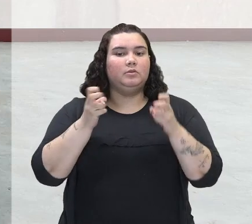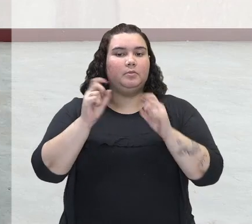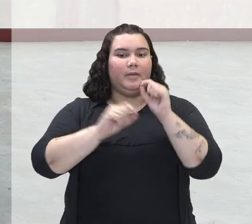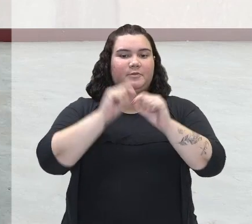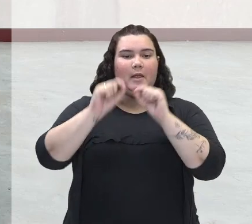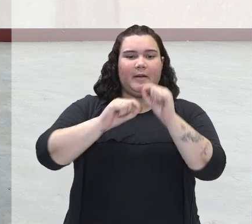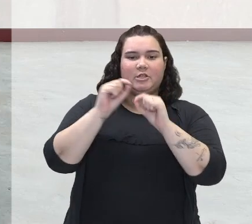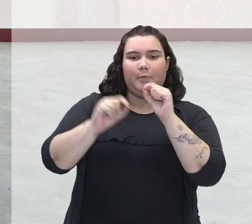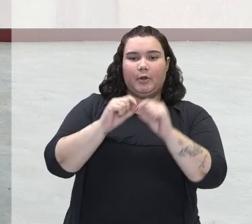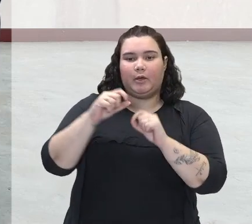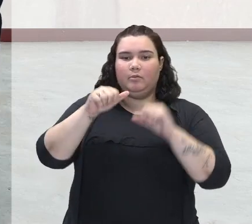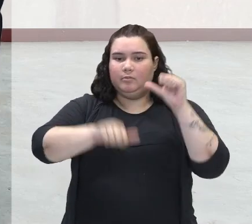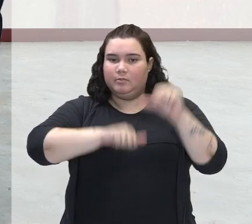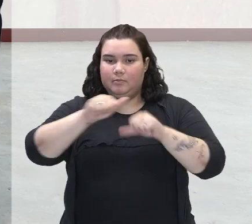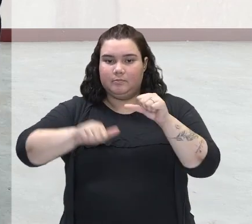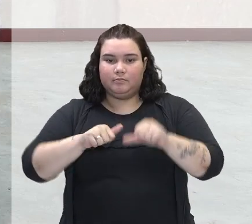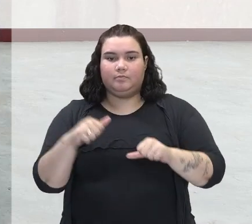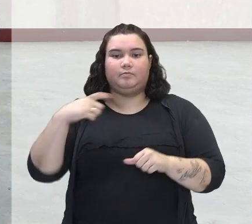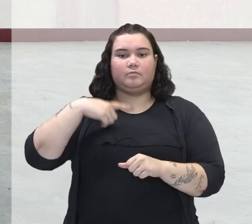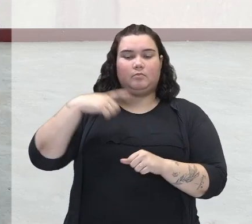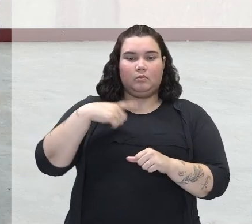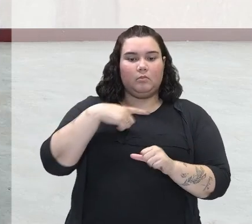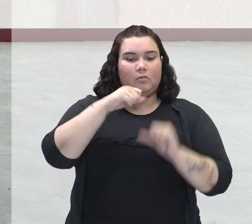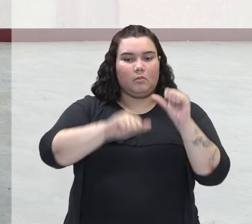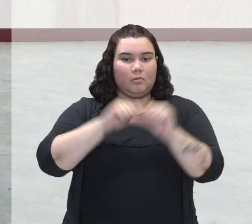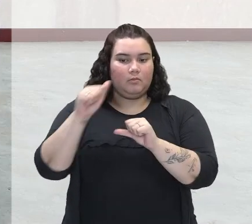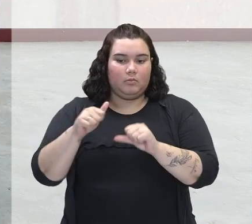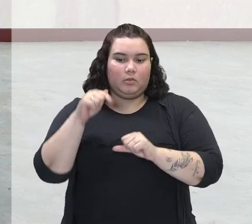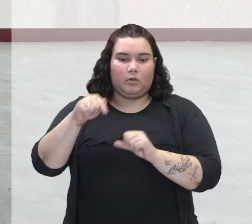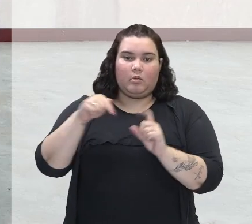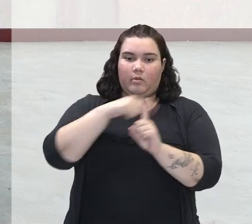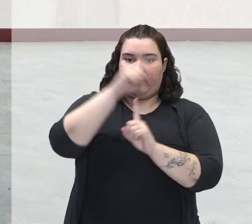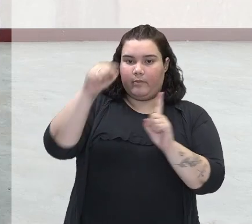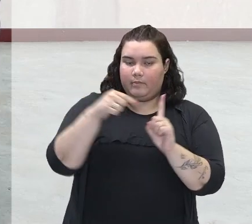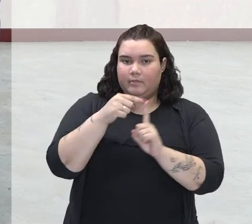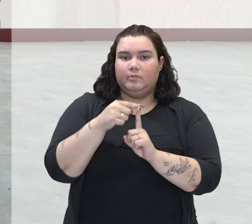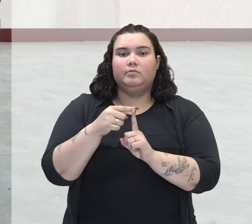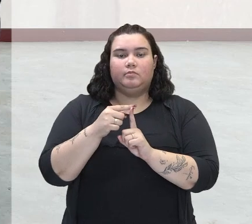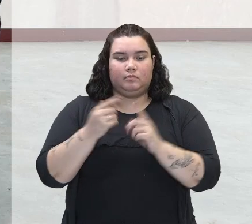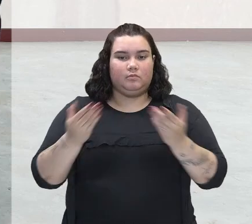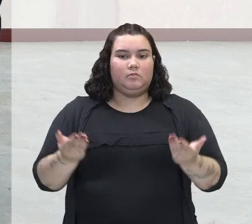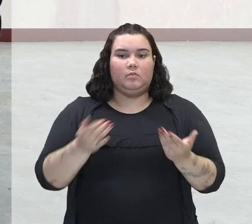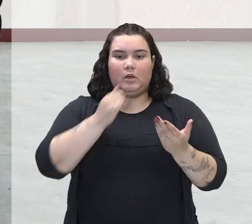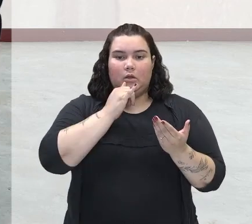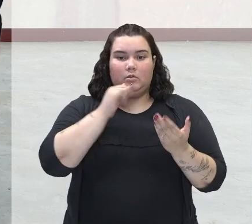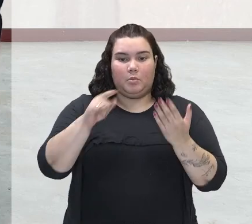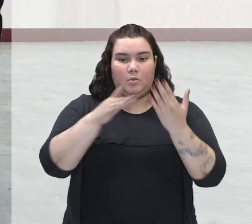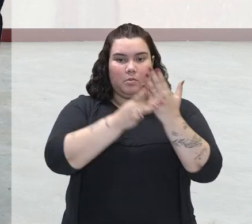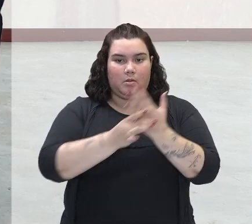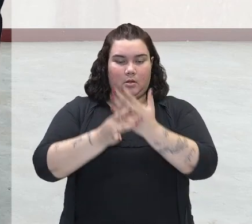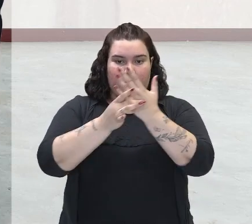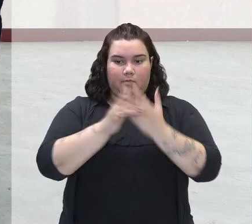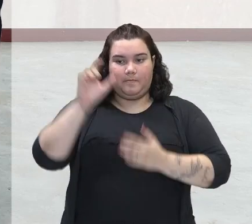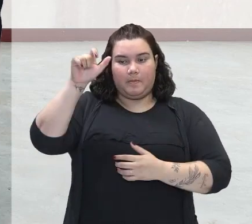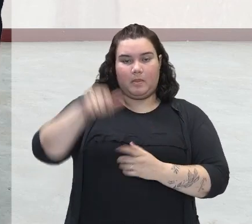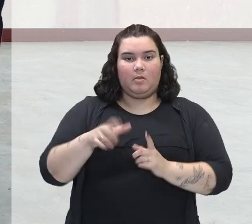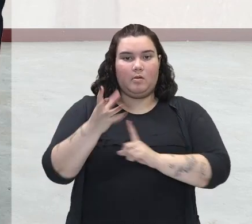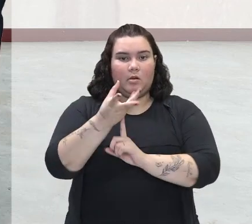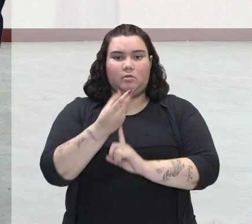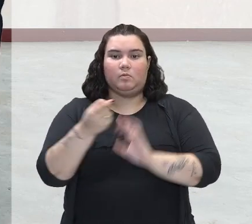uma mudança, né, uma transformação nesse objetivo, nessa intenção. Aqui no realismo, o artista trazia